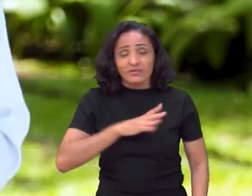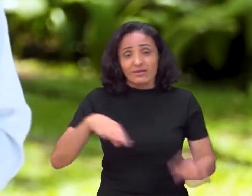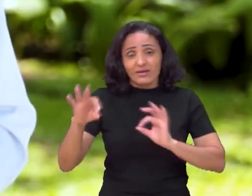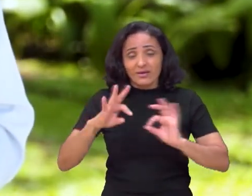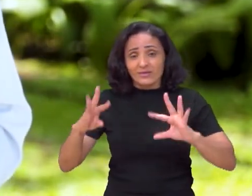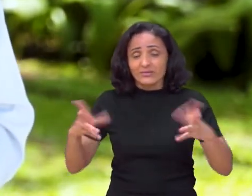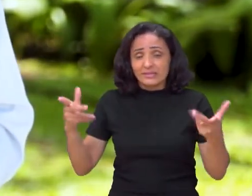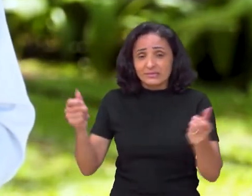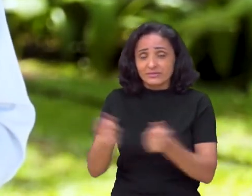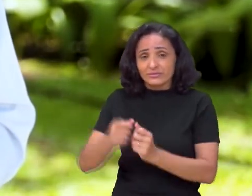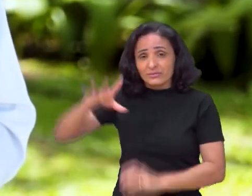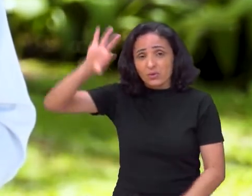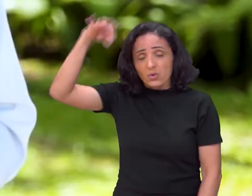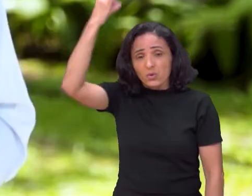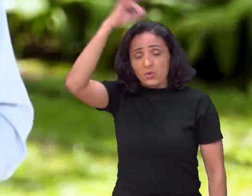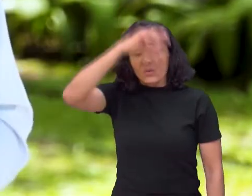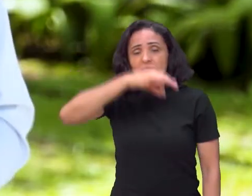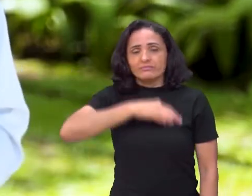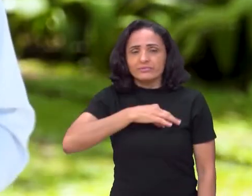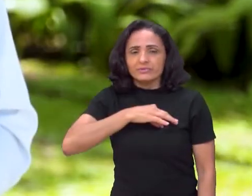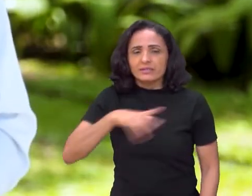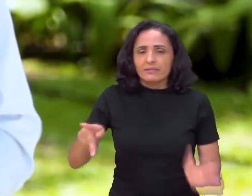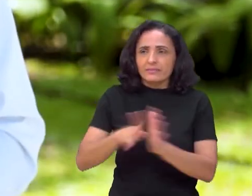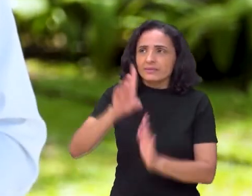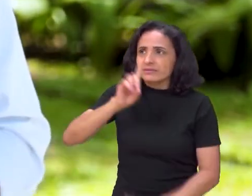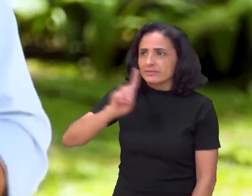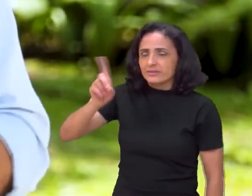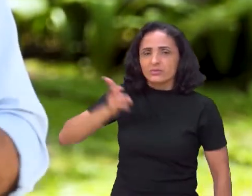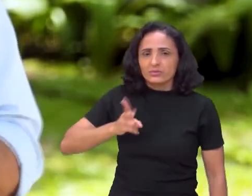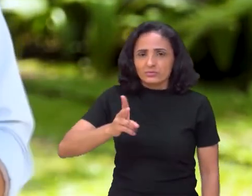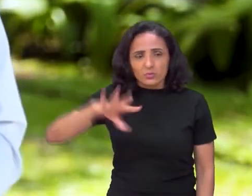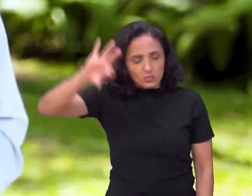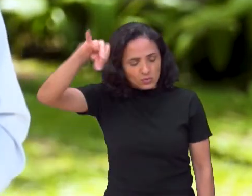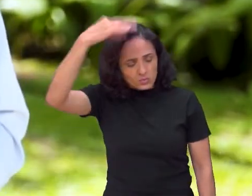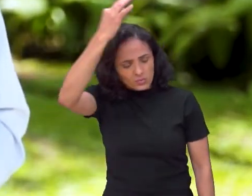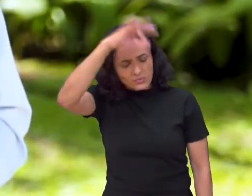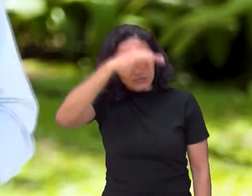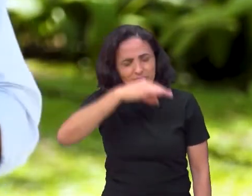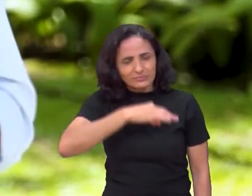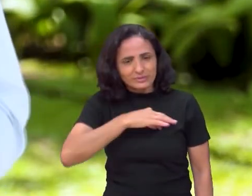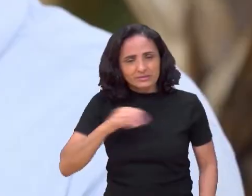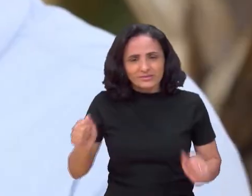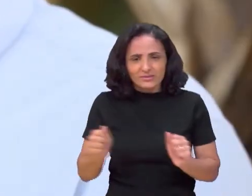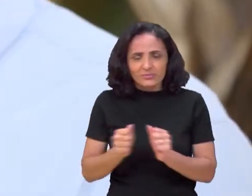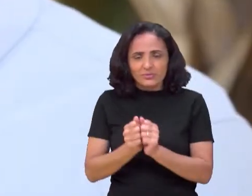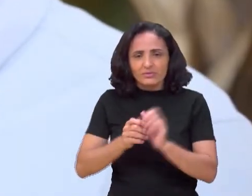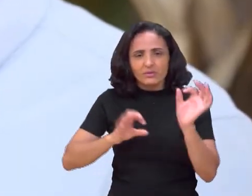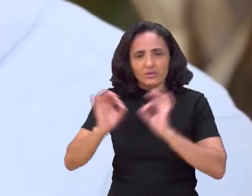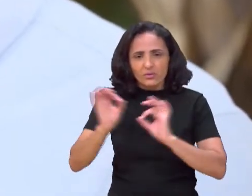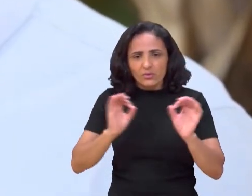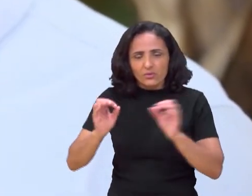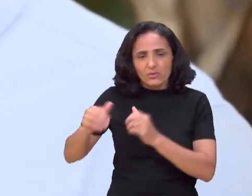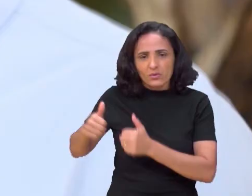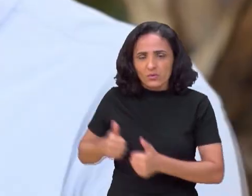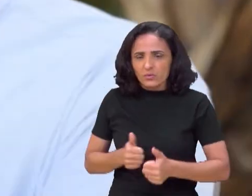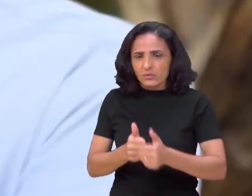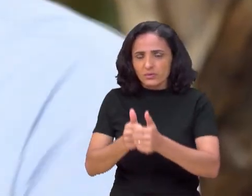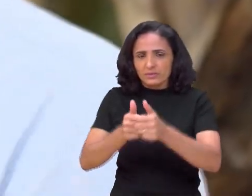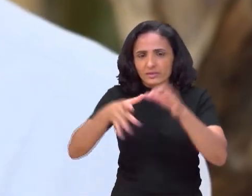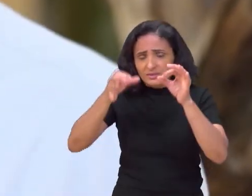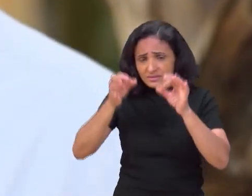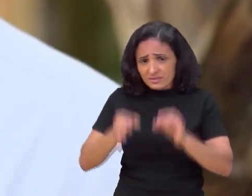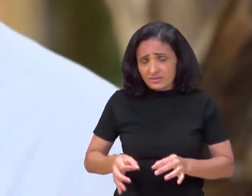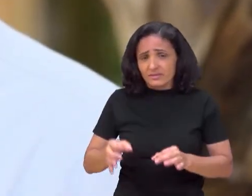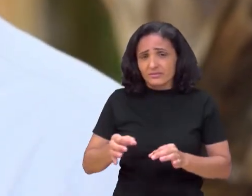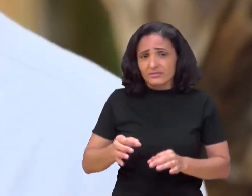e é o Espírito Santo de Deus quem faz isto. É o Espírito Santo de Deus quem nos conduz por este caminho. Deixa ele